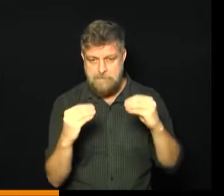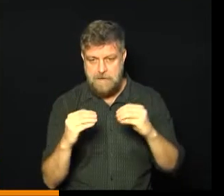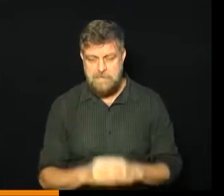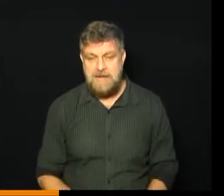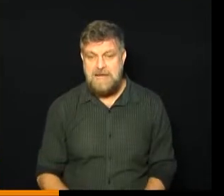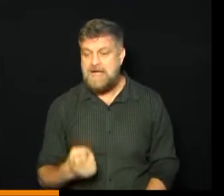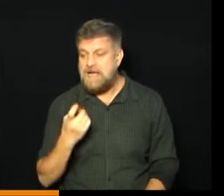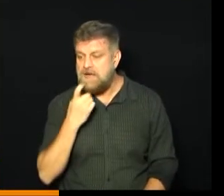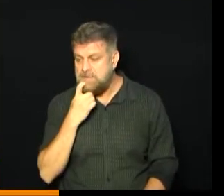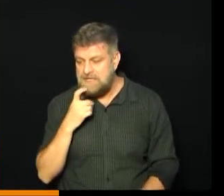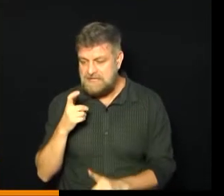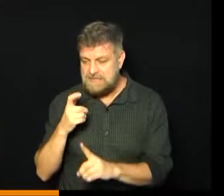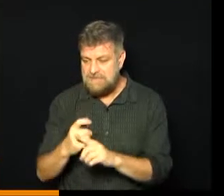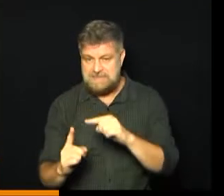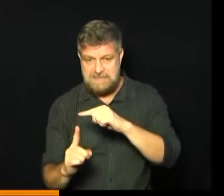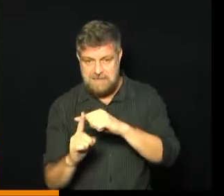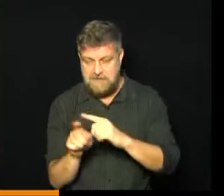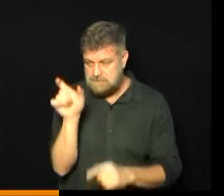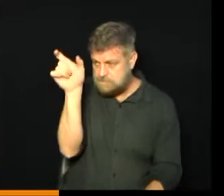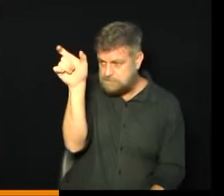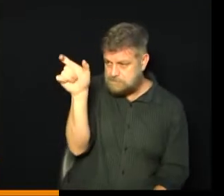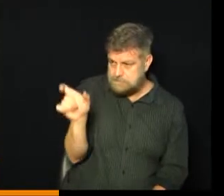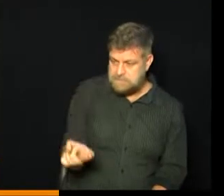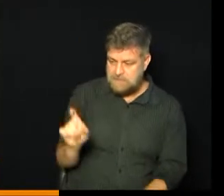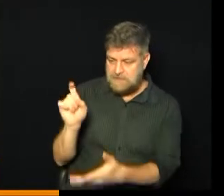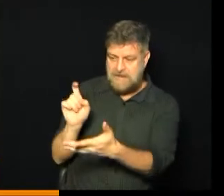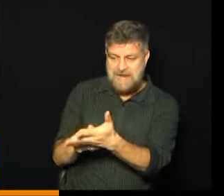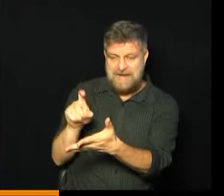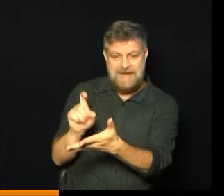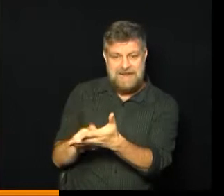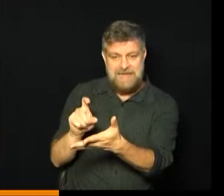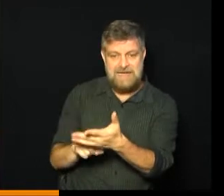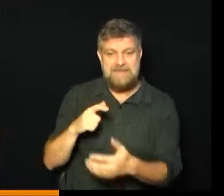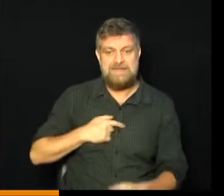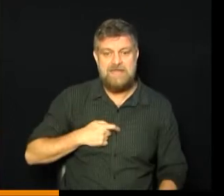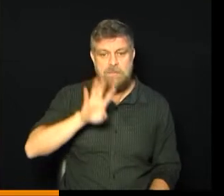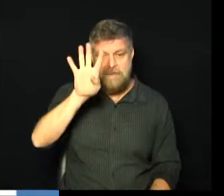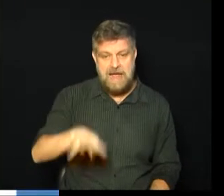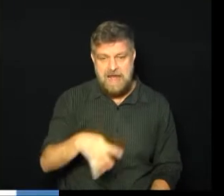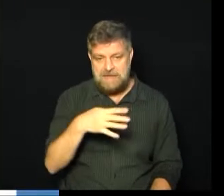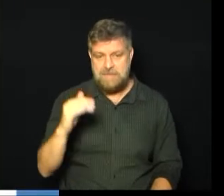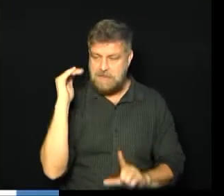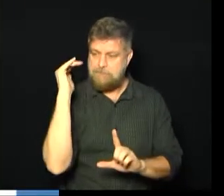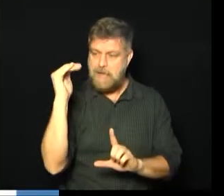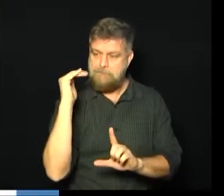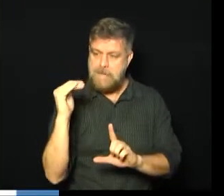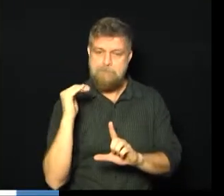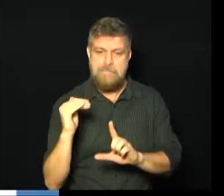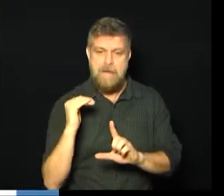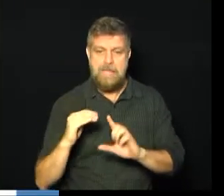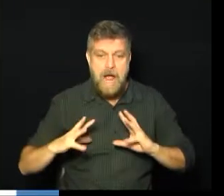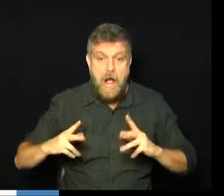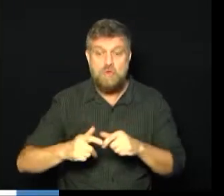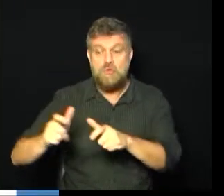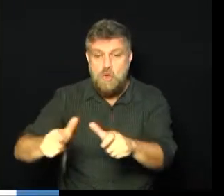do lado direito você acessa e você já clica e aparece uma tabela com todos os locais